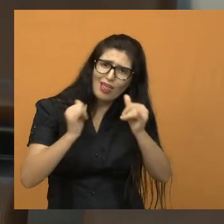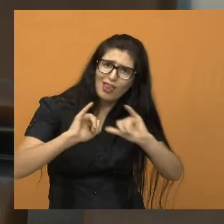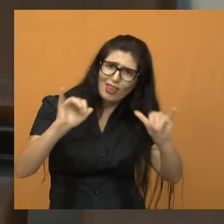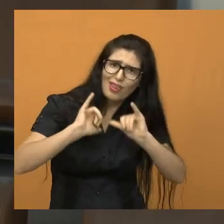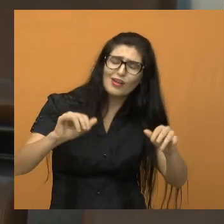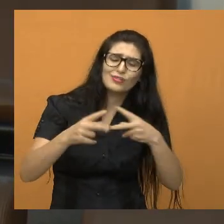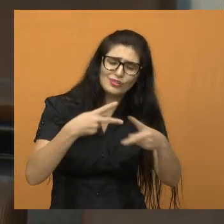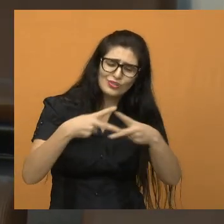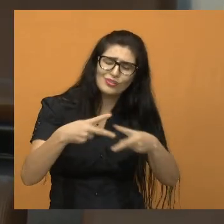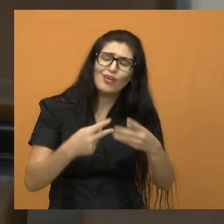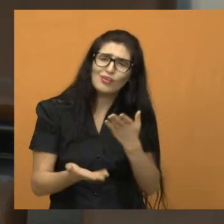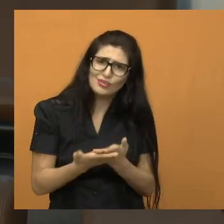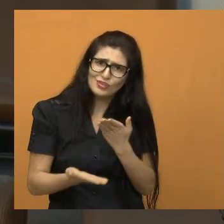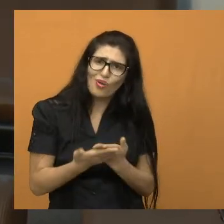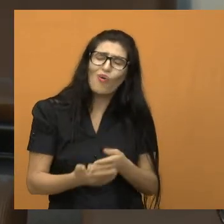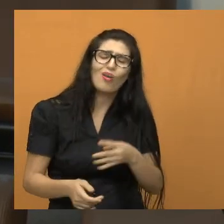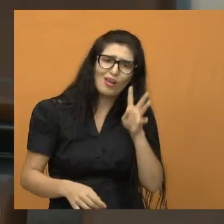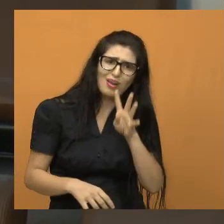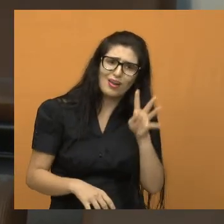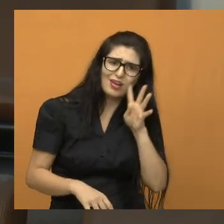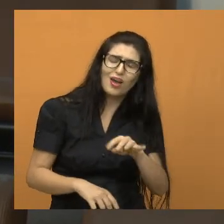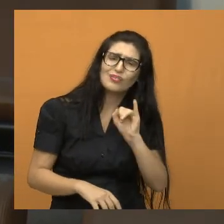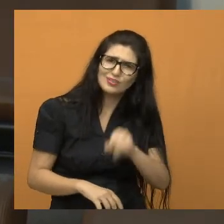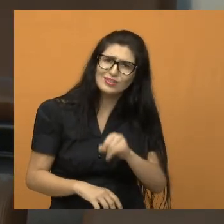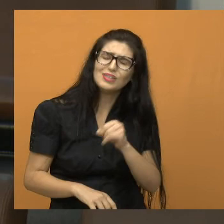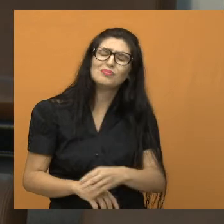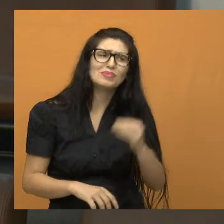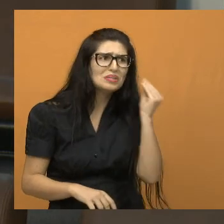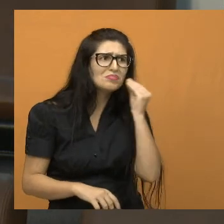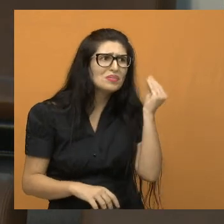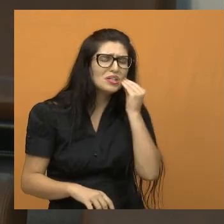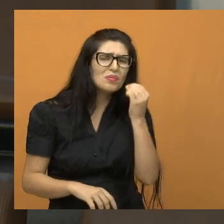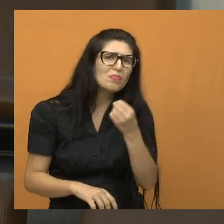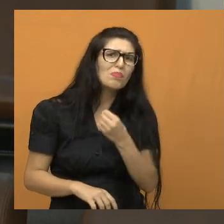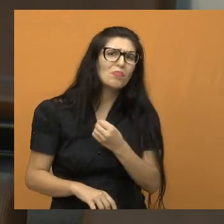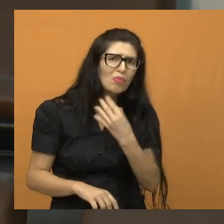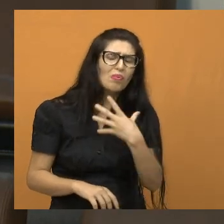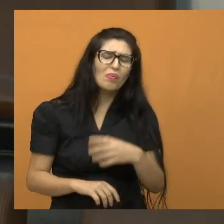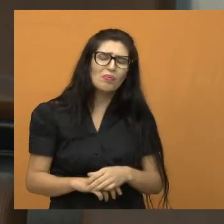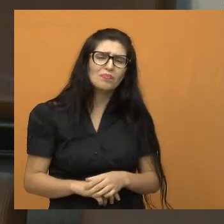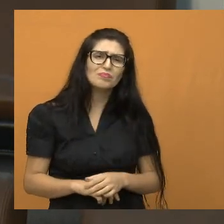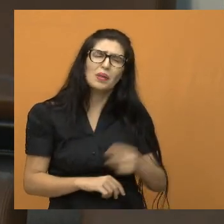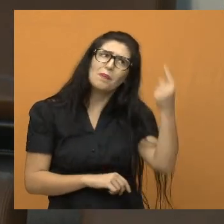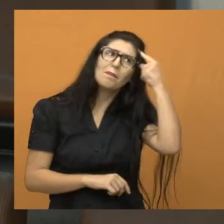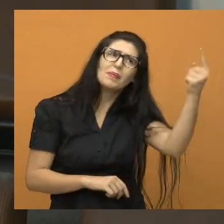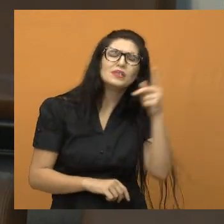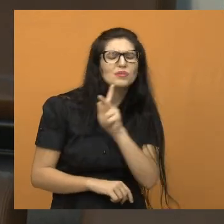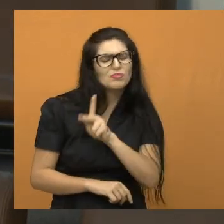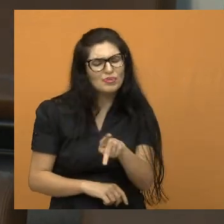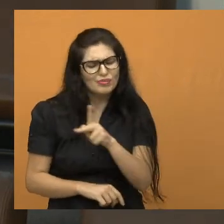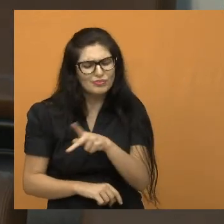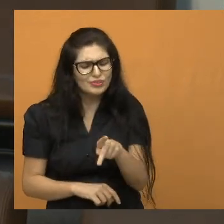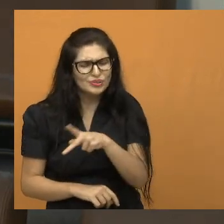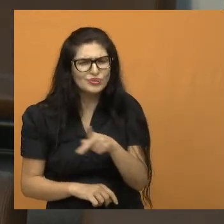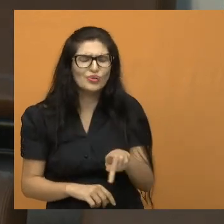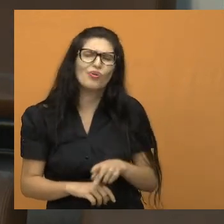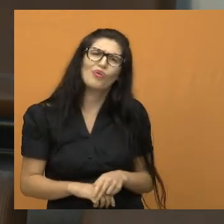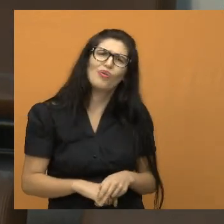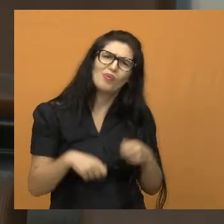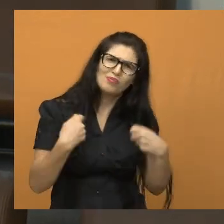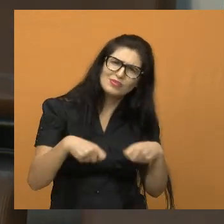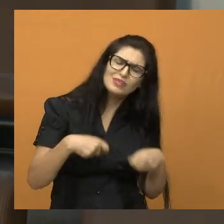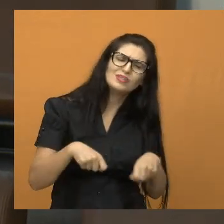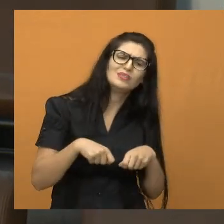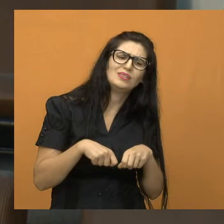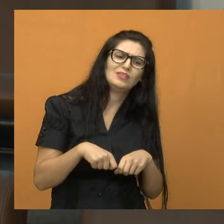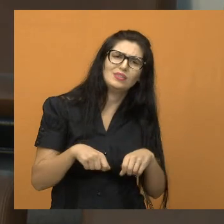experiência vem reforçar aquilo que eu penso em relação à escola, aos professores. Falamos tanto de família,